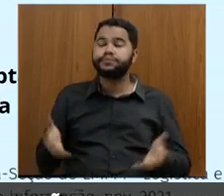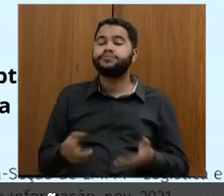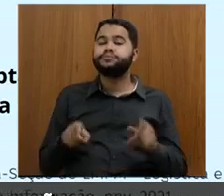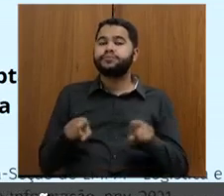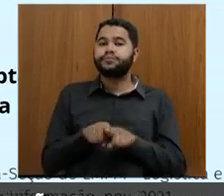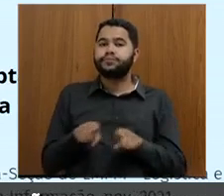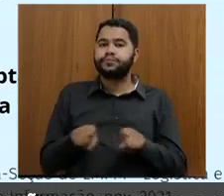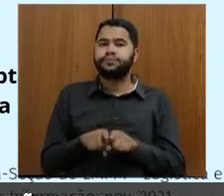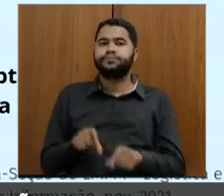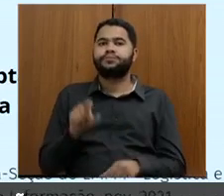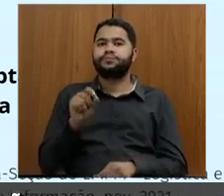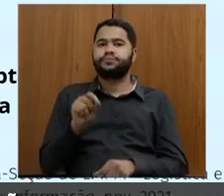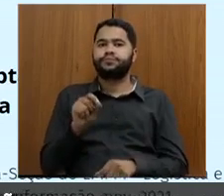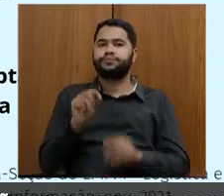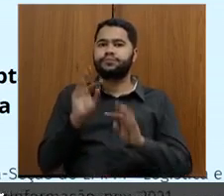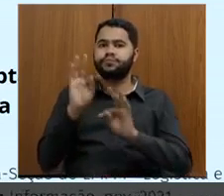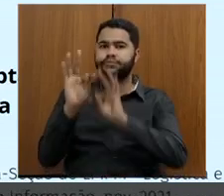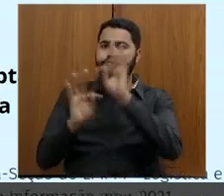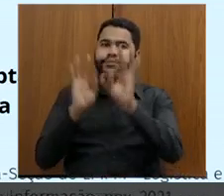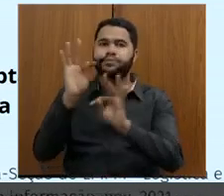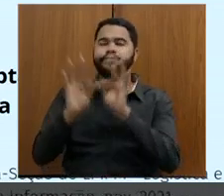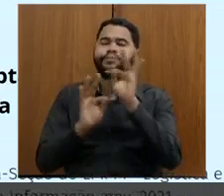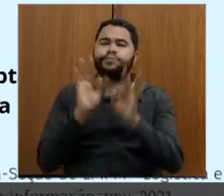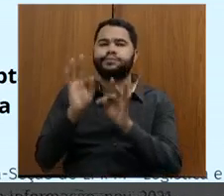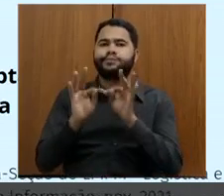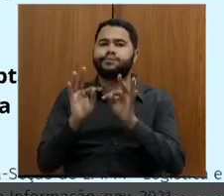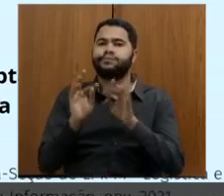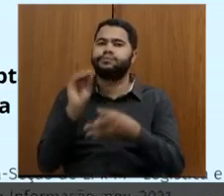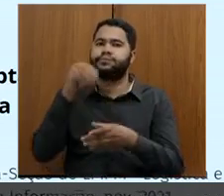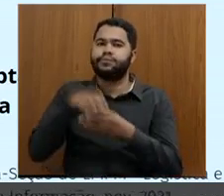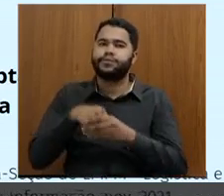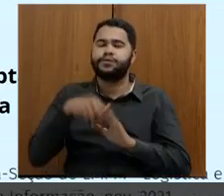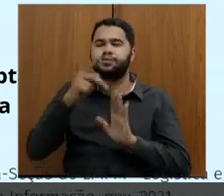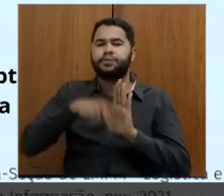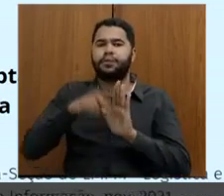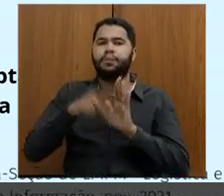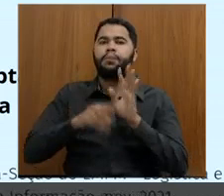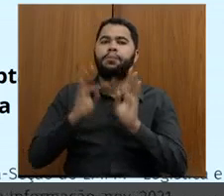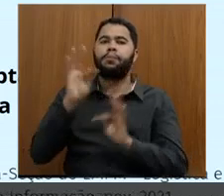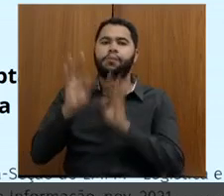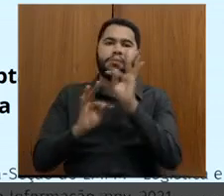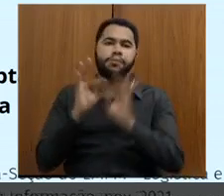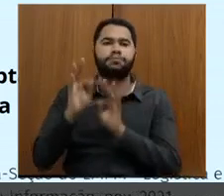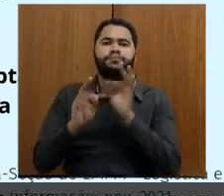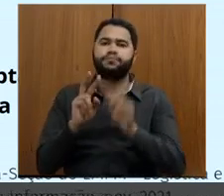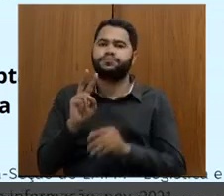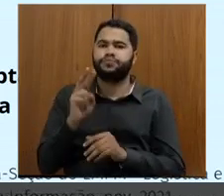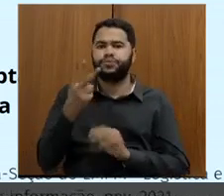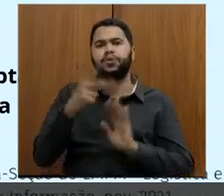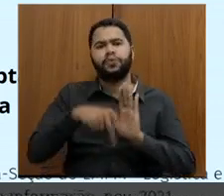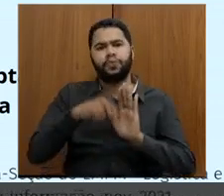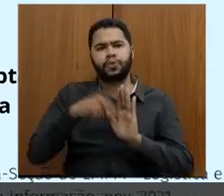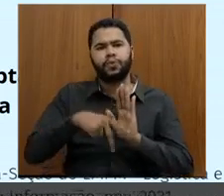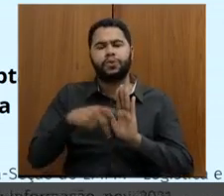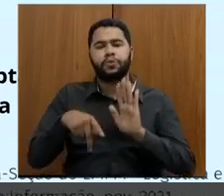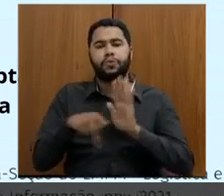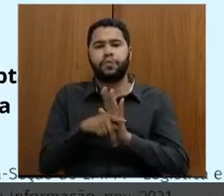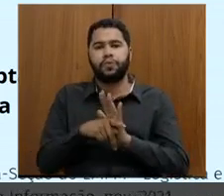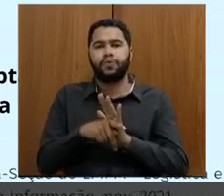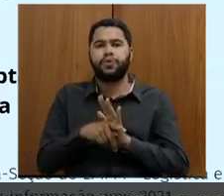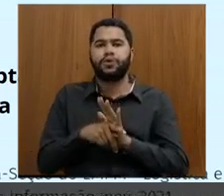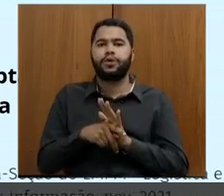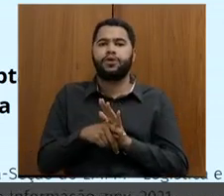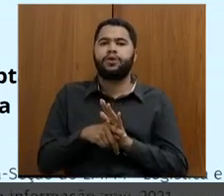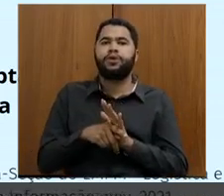tá na tecnologia né então desde esse projeto de tecnologia nós temos 22 Grandes projetos que o